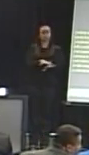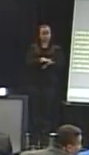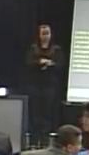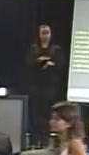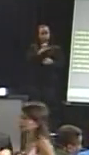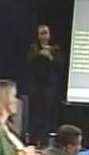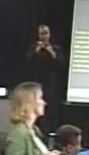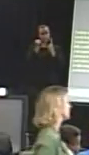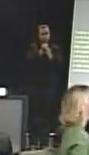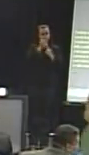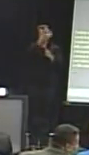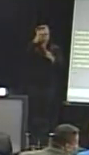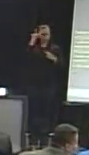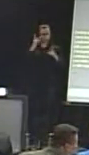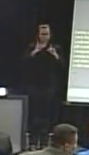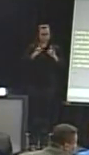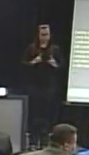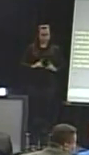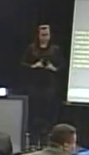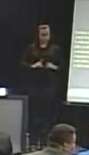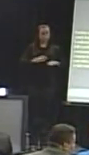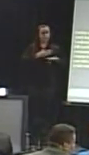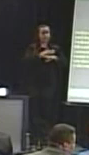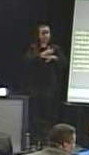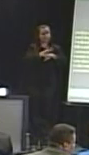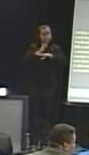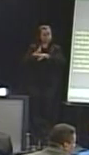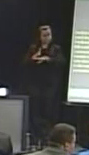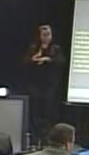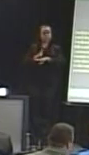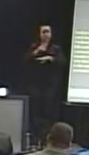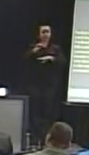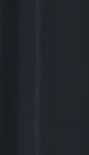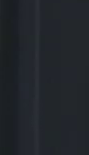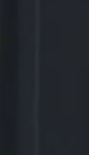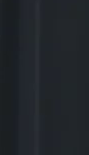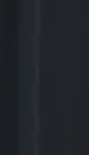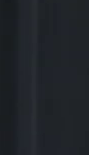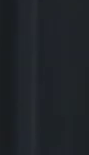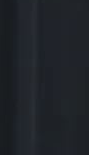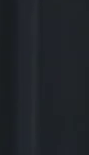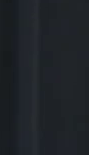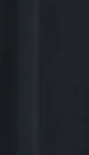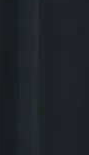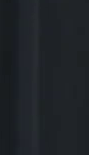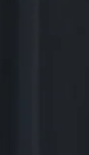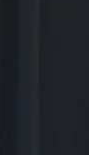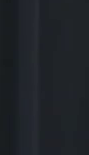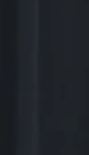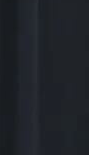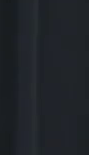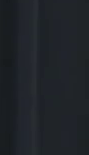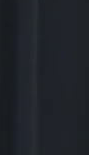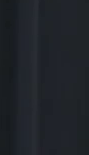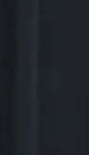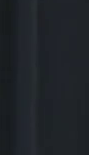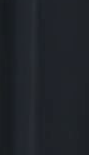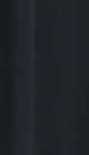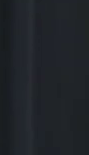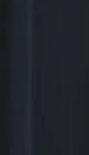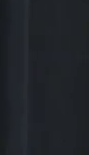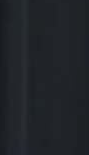deficiência. A acessibilidade é um tema e uma prática que o Banco do Brasil adota em seu relacionamento